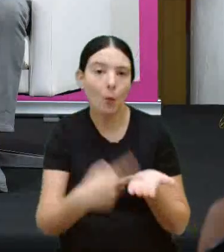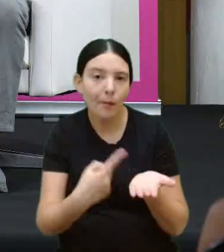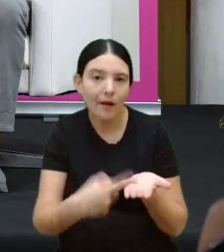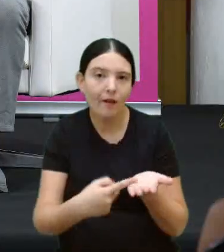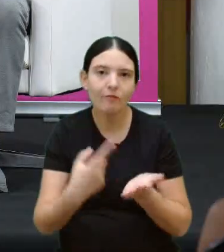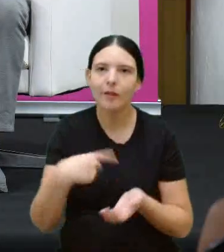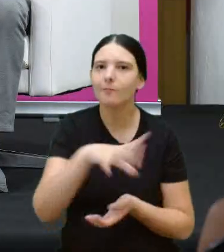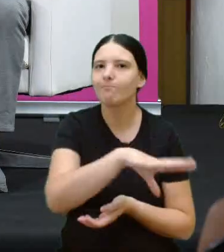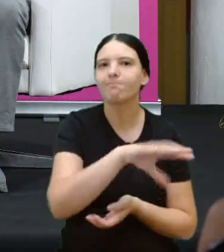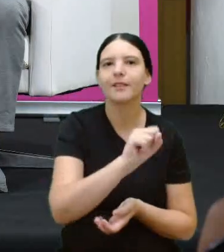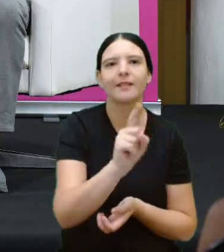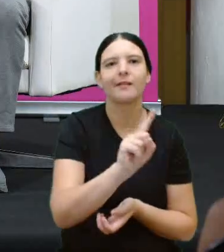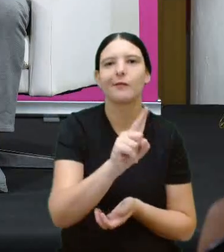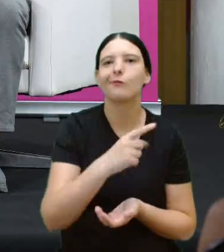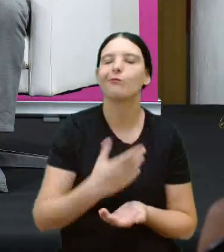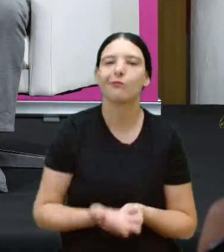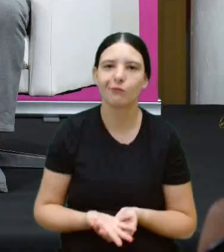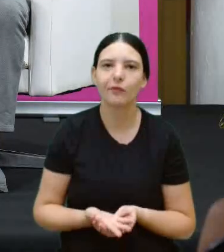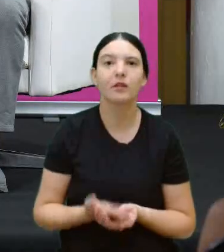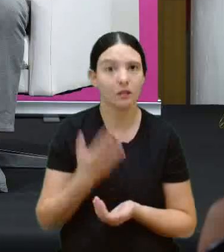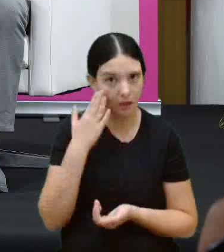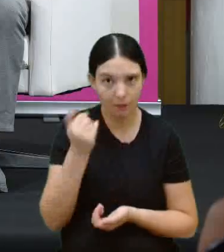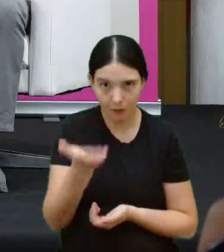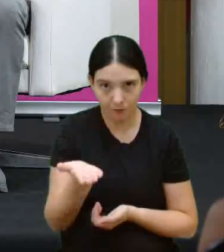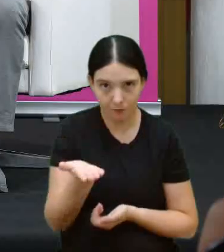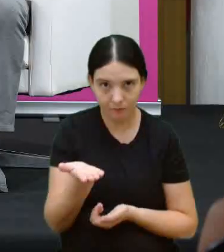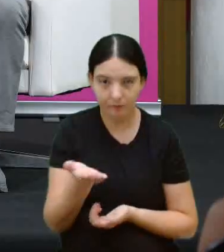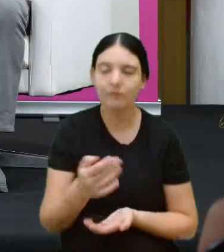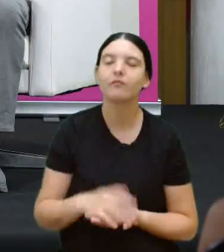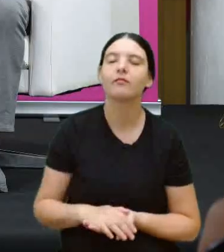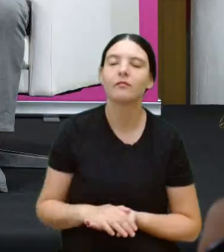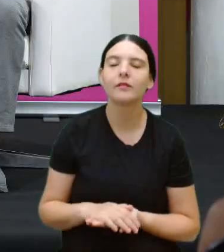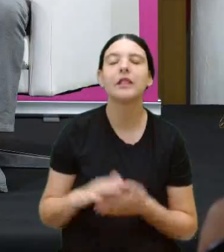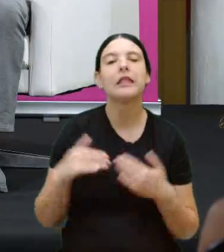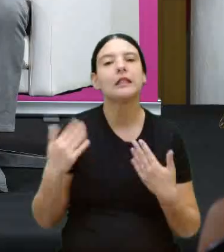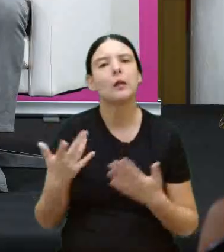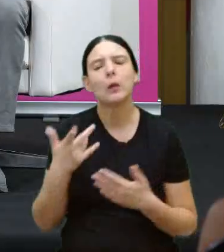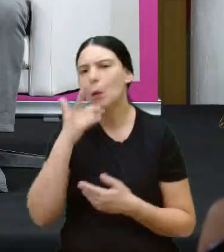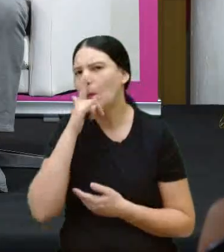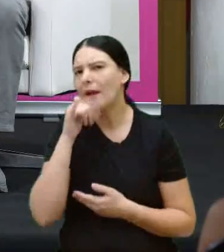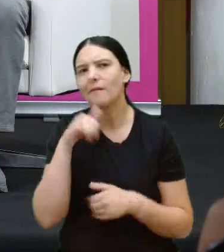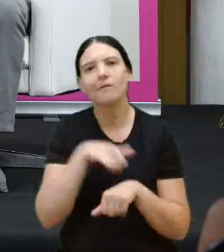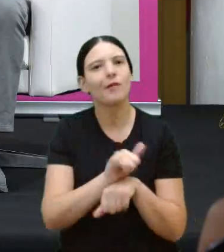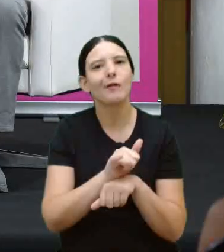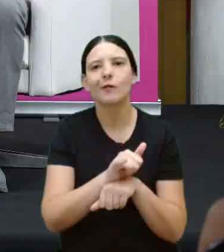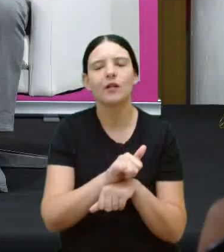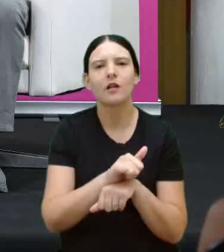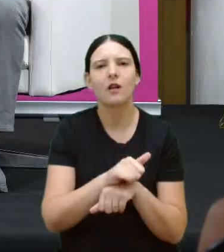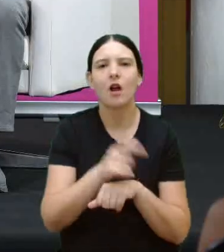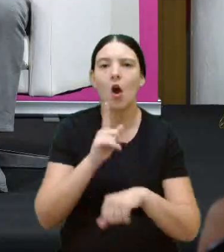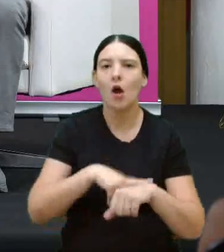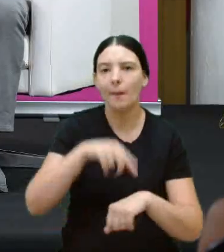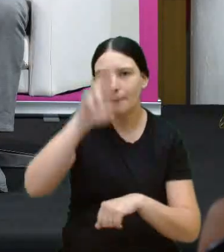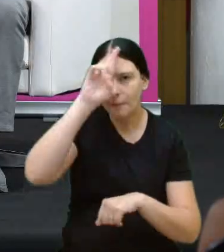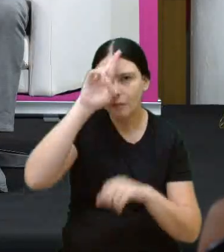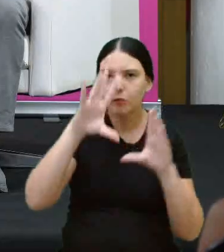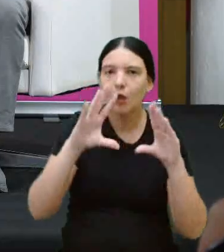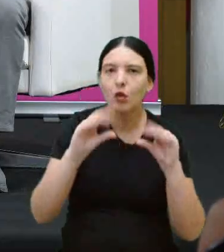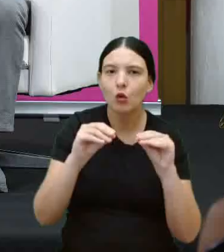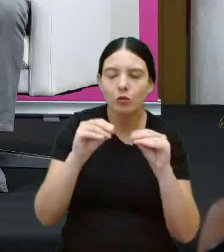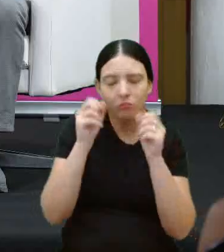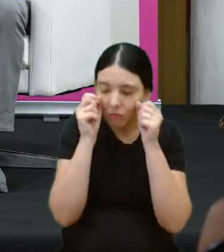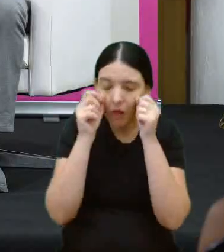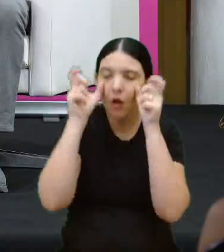com o filho. Sabiam disso? Para quem? E aí, esse pai não vai. Da meia-noite, o filho acordou de um